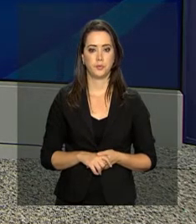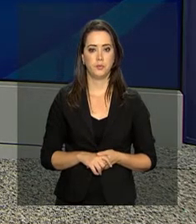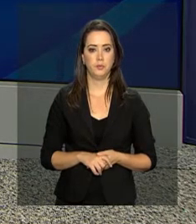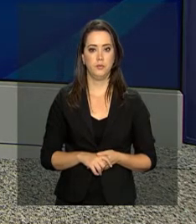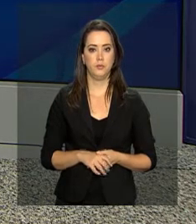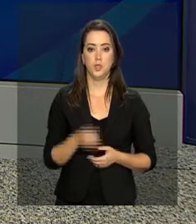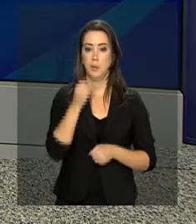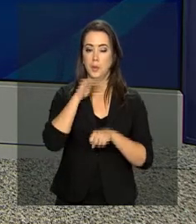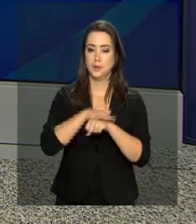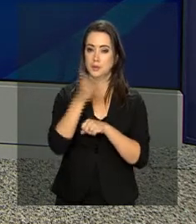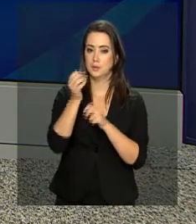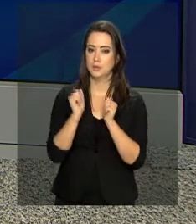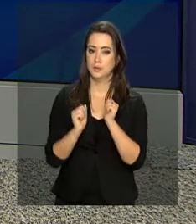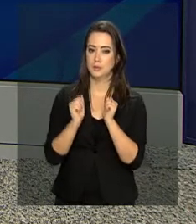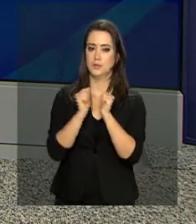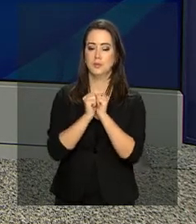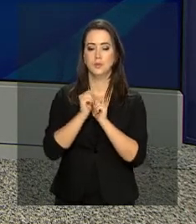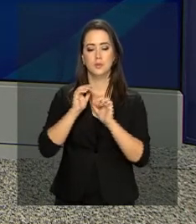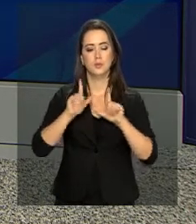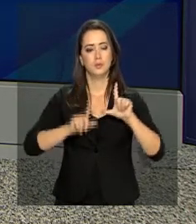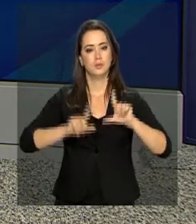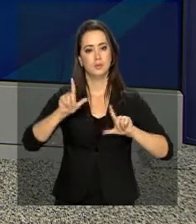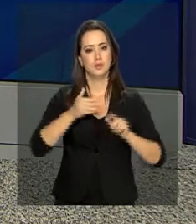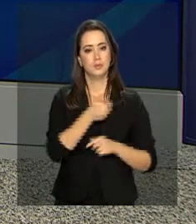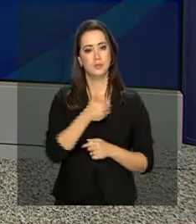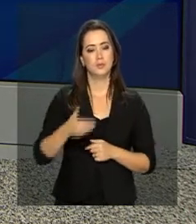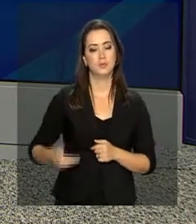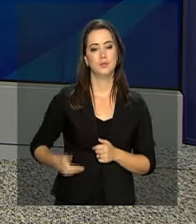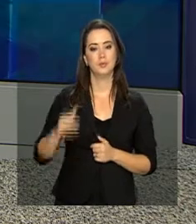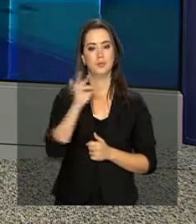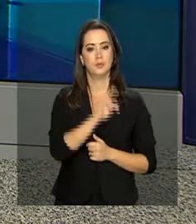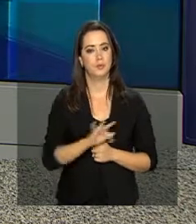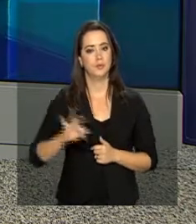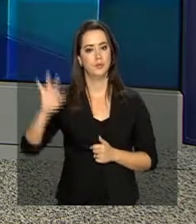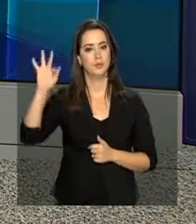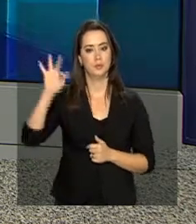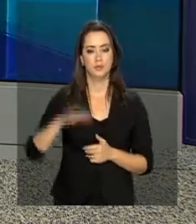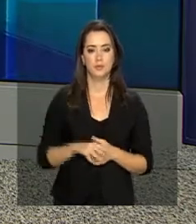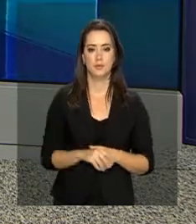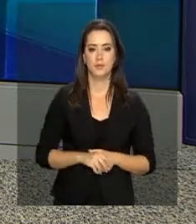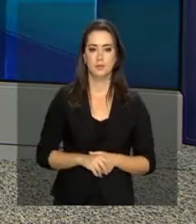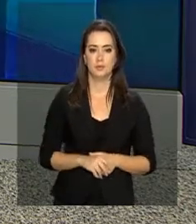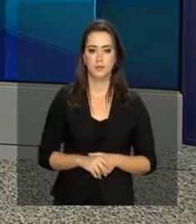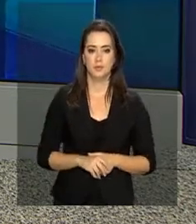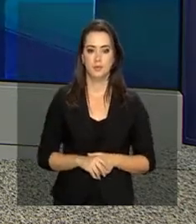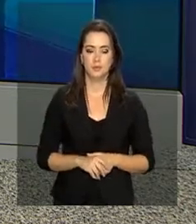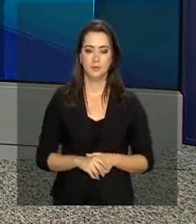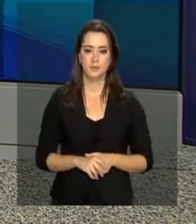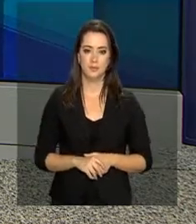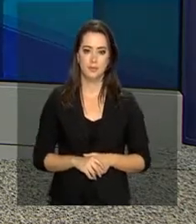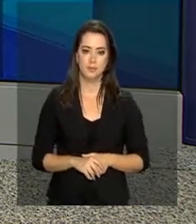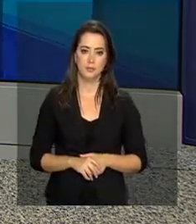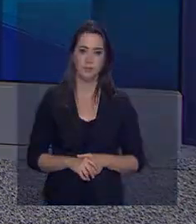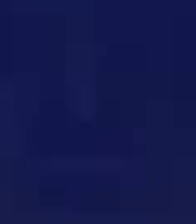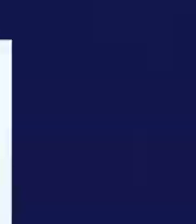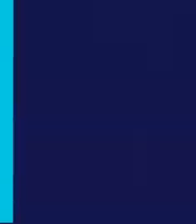uma ótima noite pra você até amanhã mas continue com a gente aqui na nbr a tv do governo federal